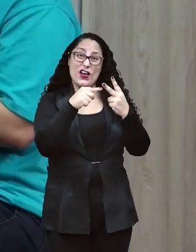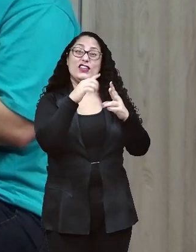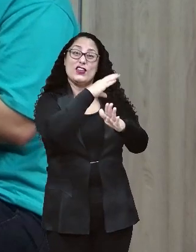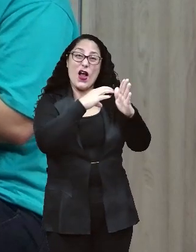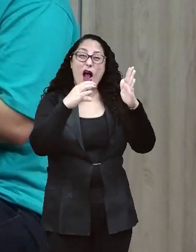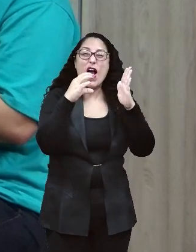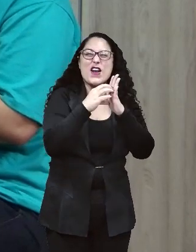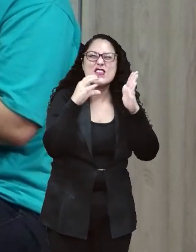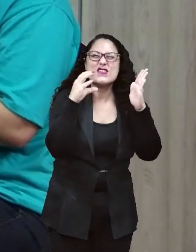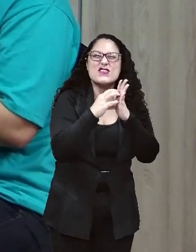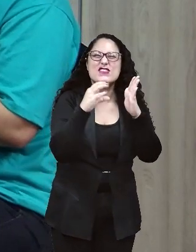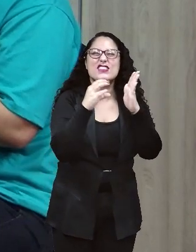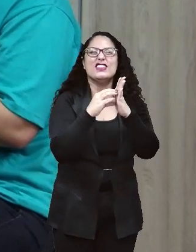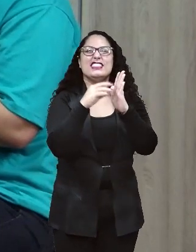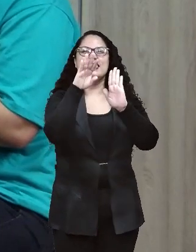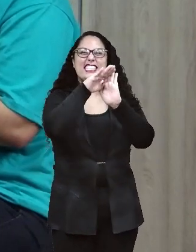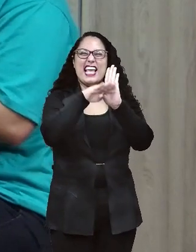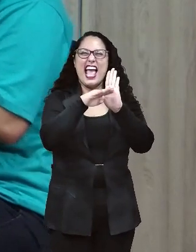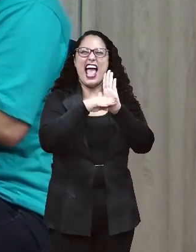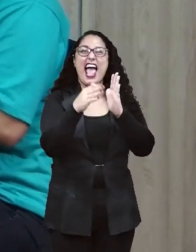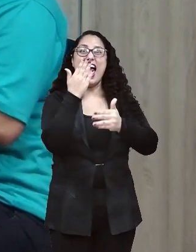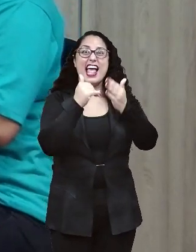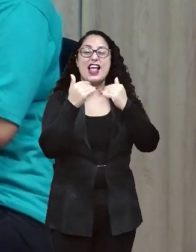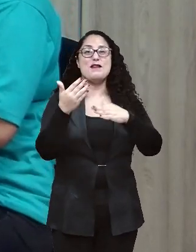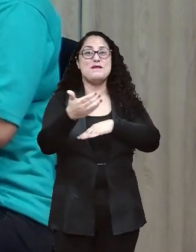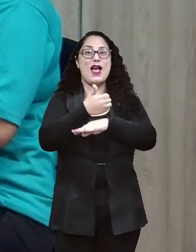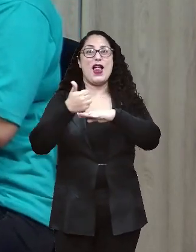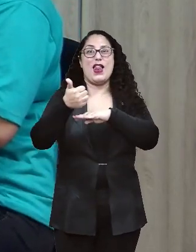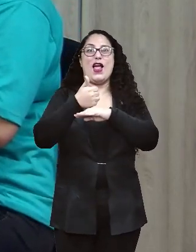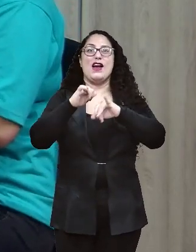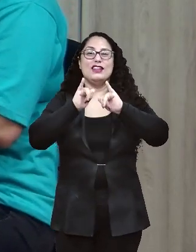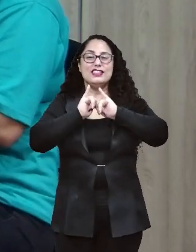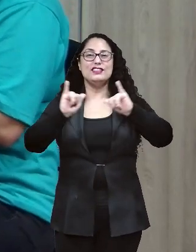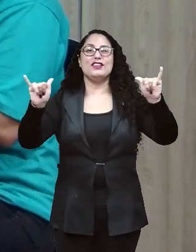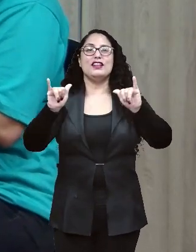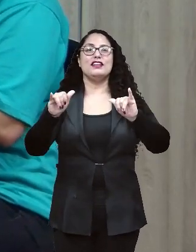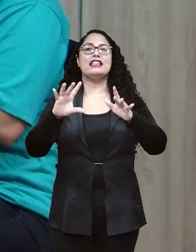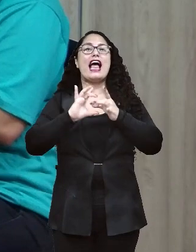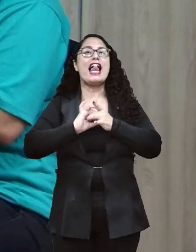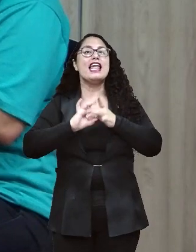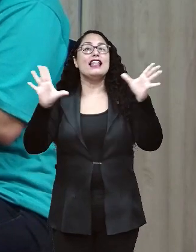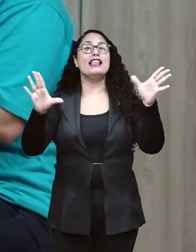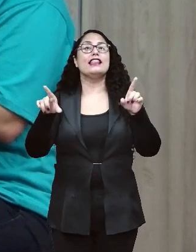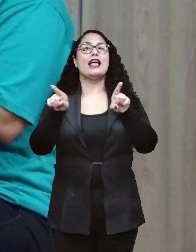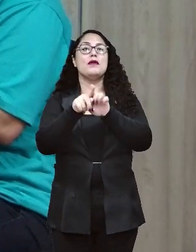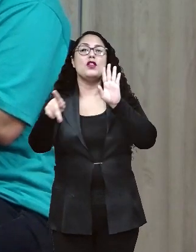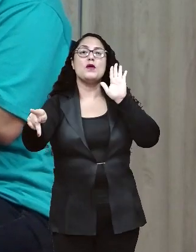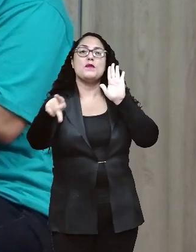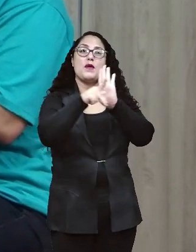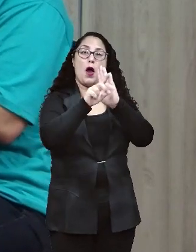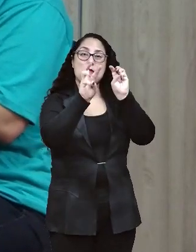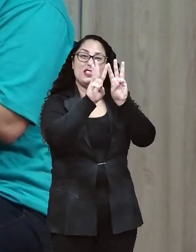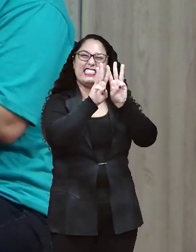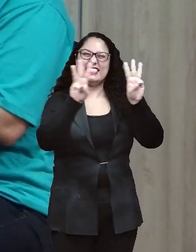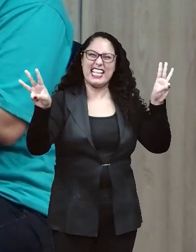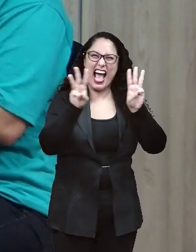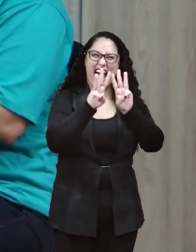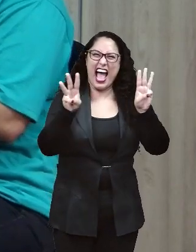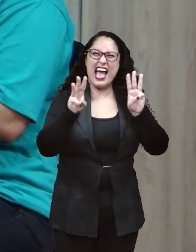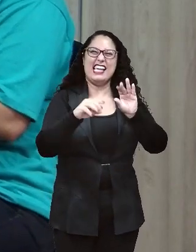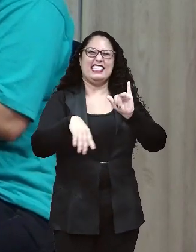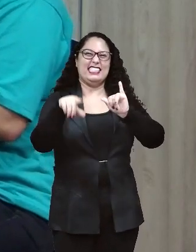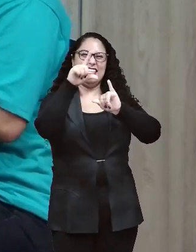receita. Os melhores colocados, nós lançamos o livro. Onde estão disponíveis esses Disponíveis na editora do IFB, no site do IFB.